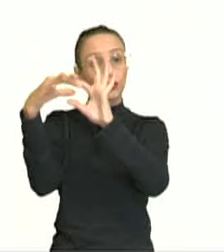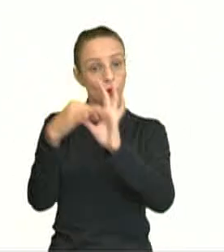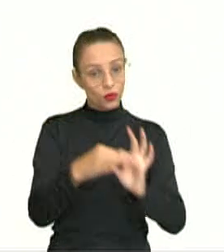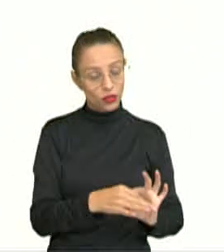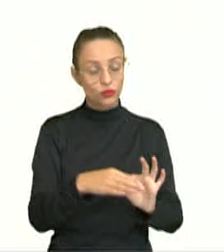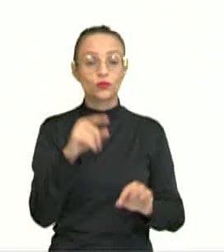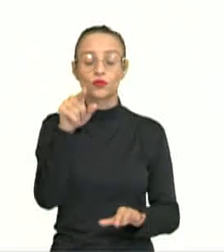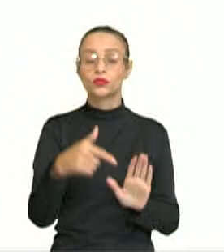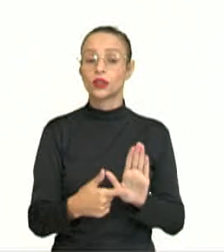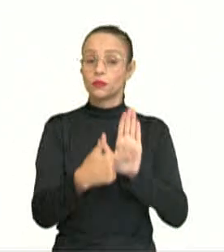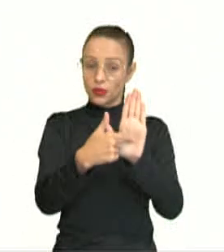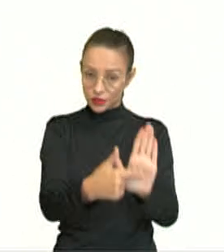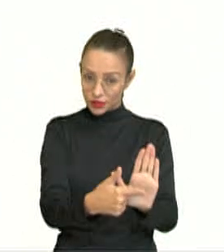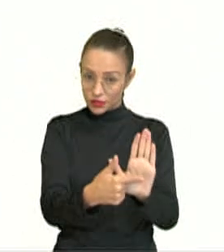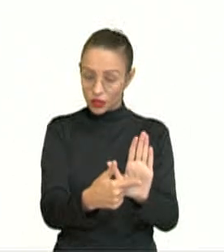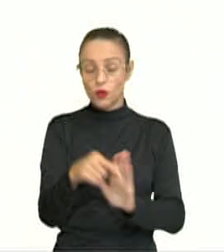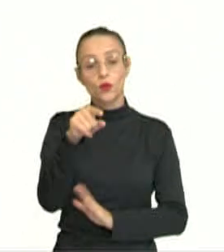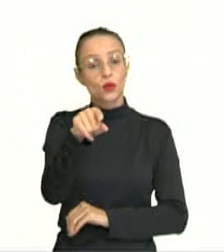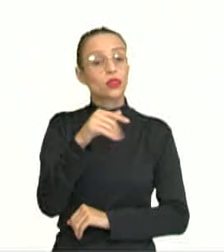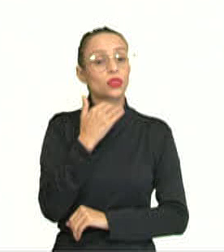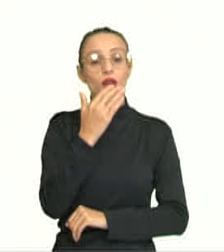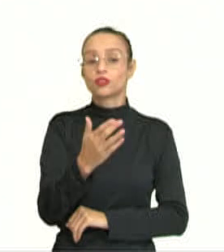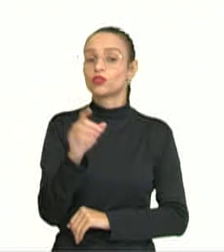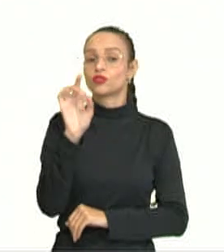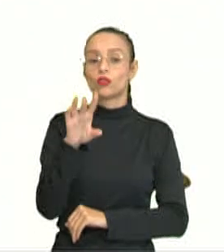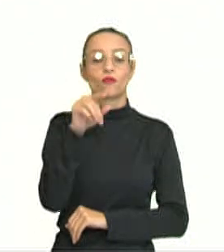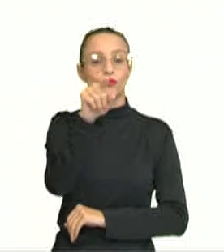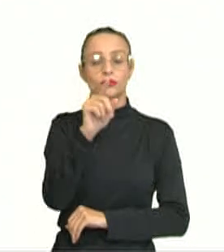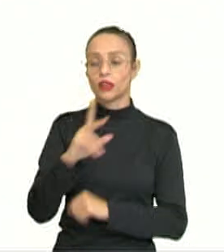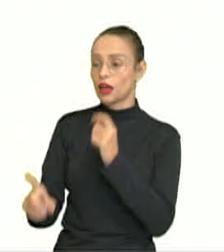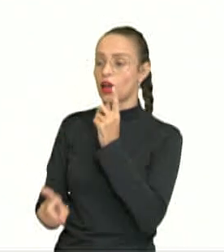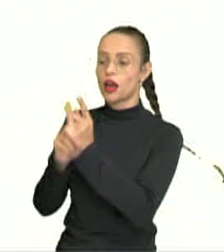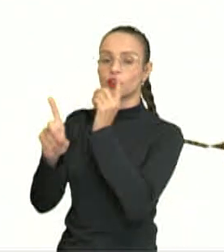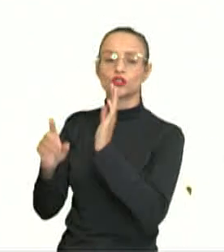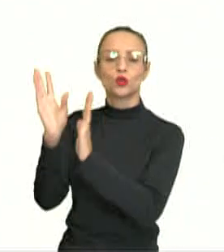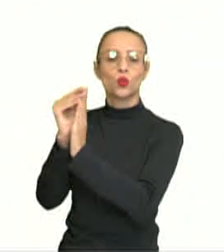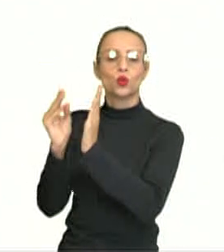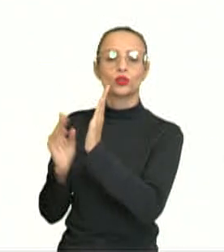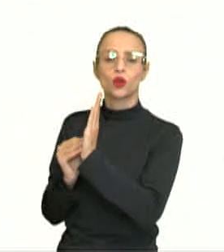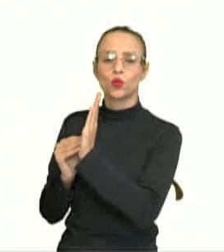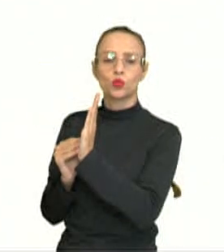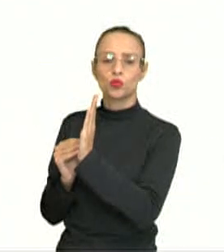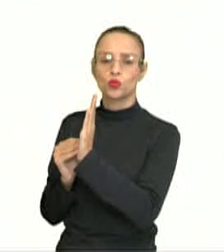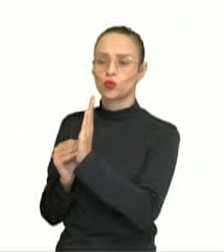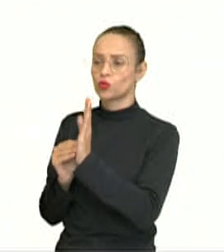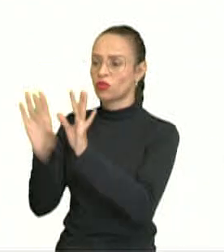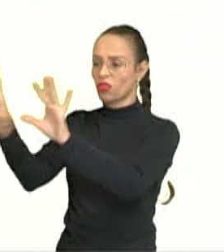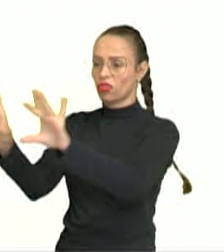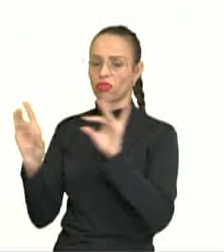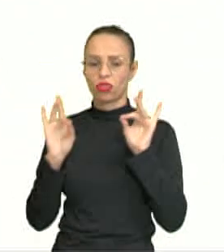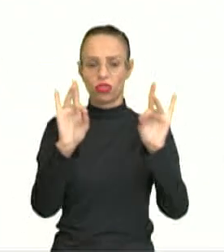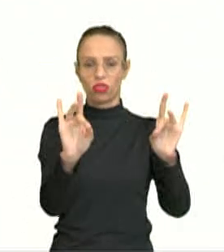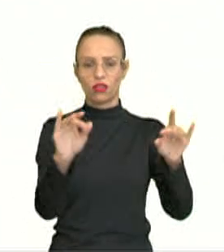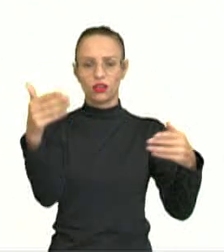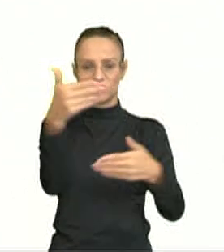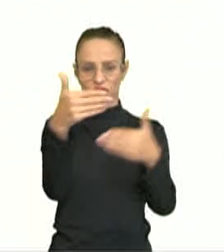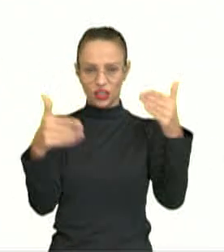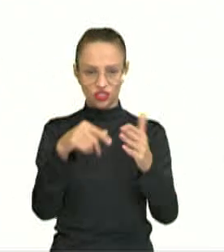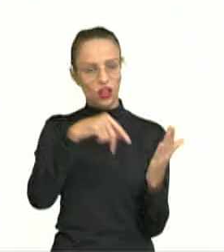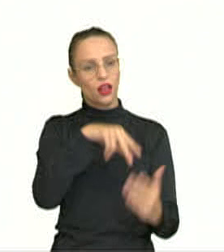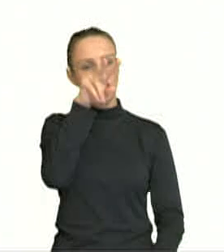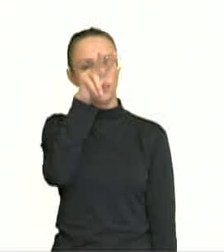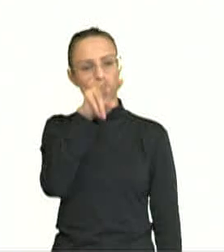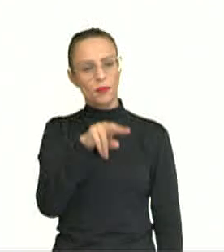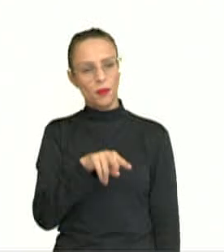for fazer uma apresentação oral, não basta que você ache lá um conteúdo, recorte e coloque em um slide e leia. Você